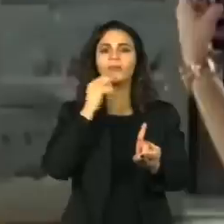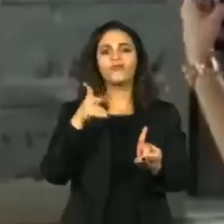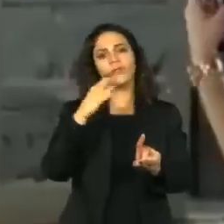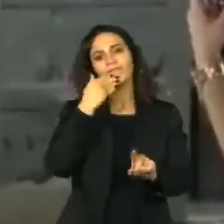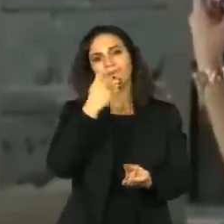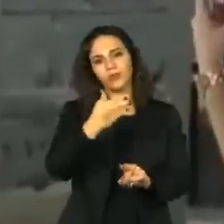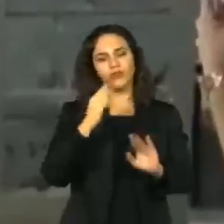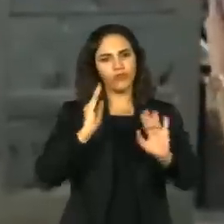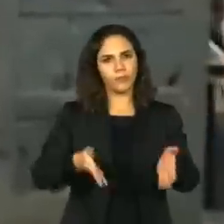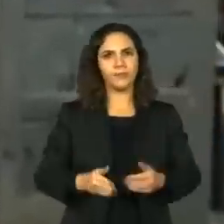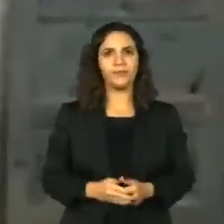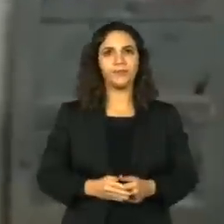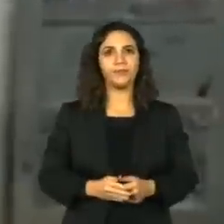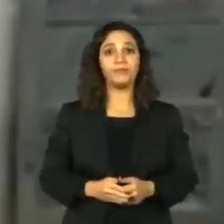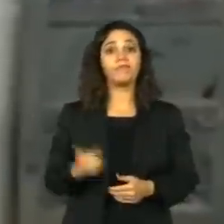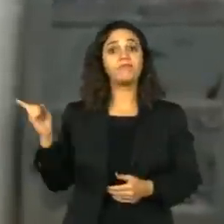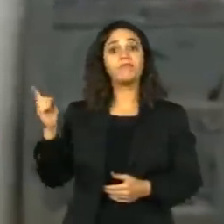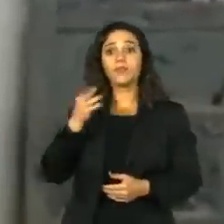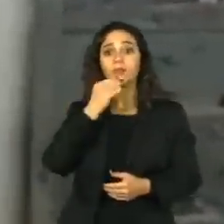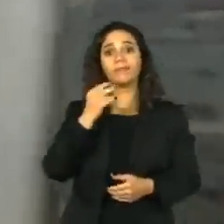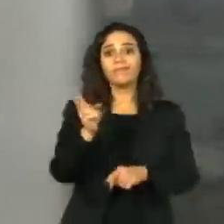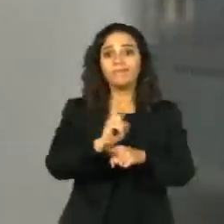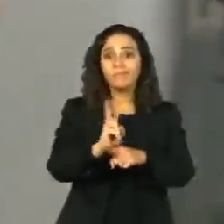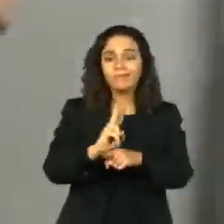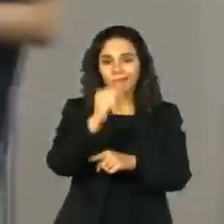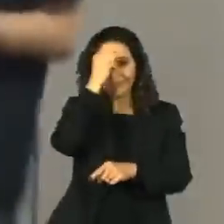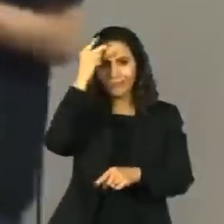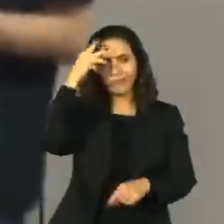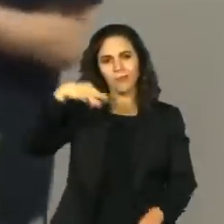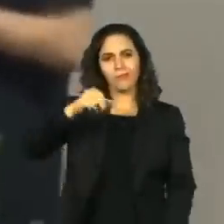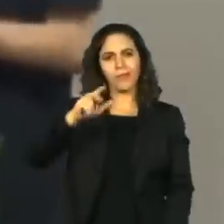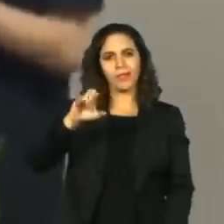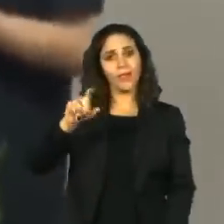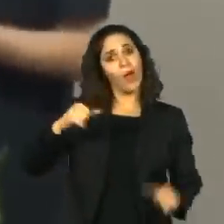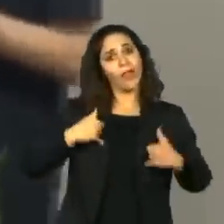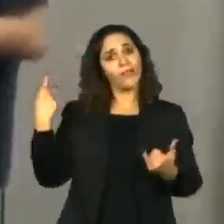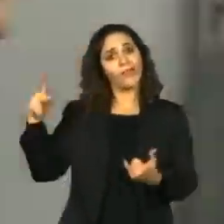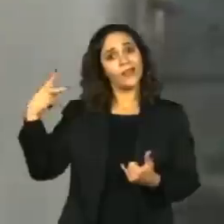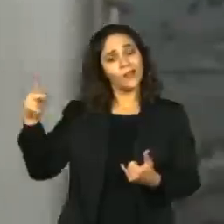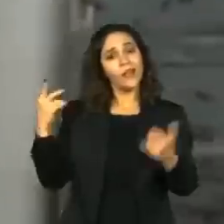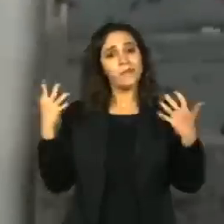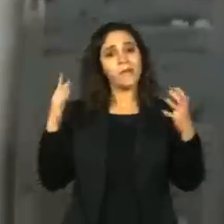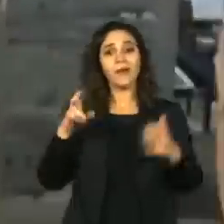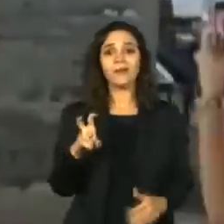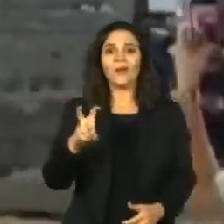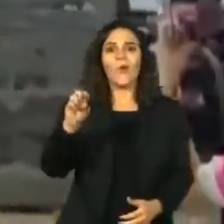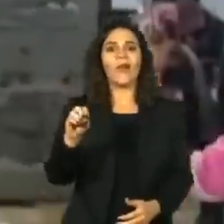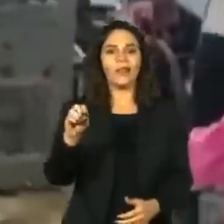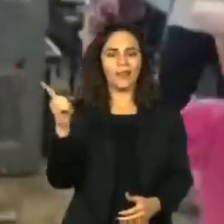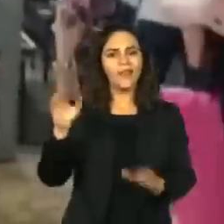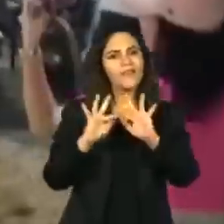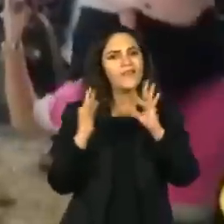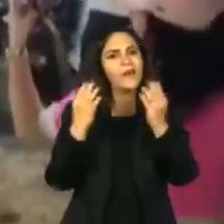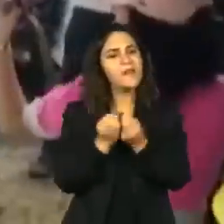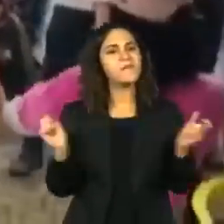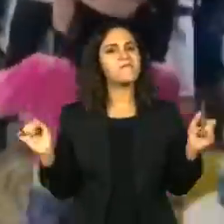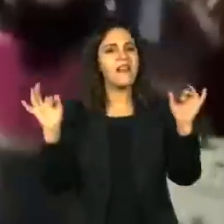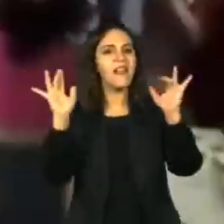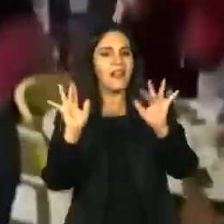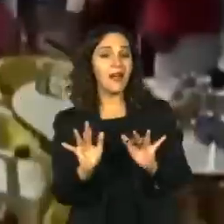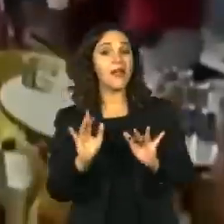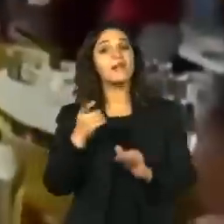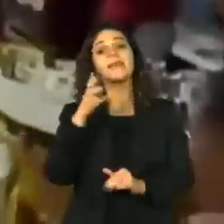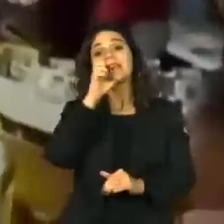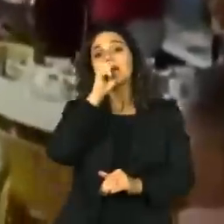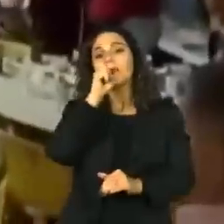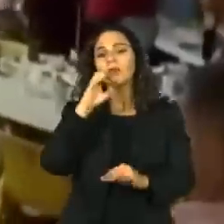decretada. O guarda municipal Marcelo Arruda comemorava o aniversário de 50 anos com familiares e amigos na noite